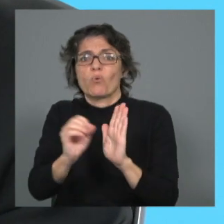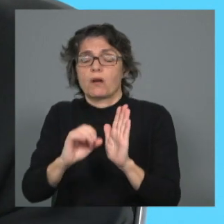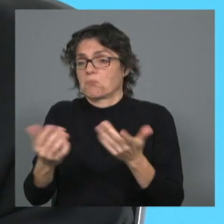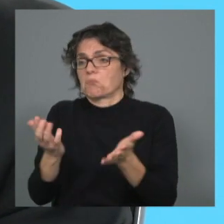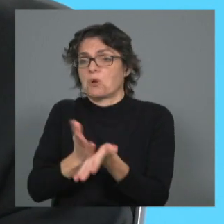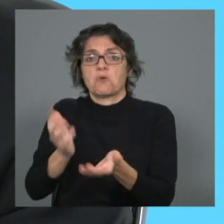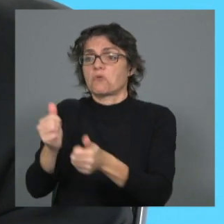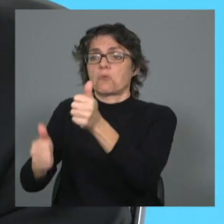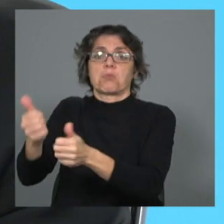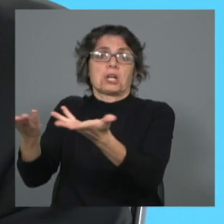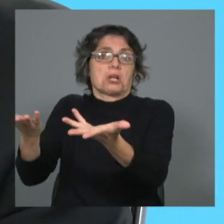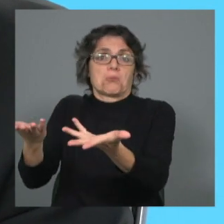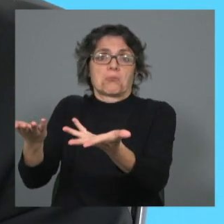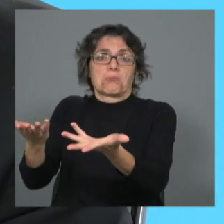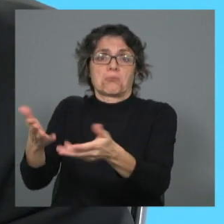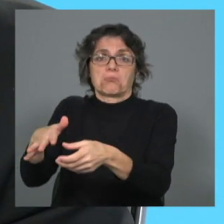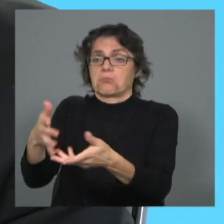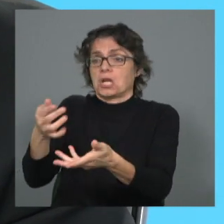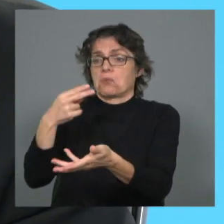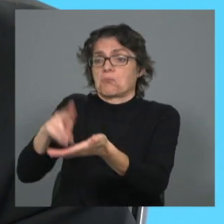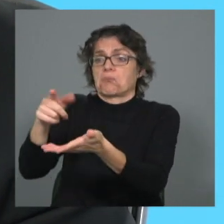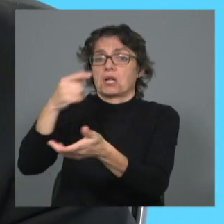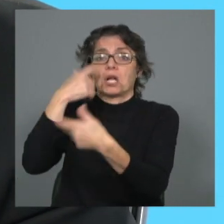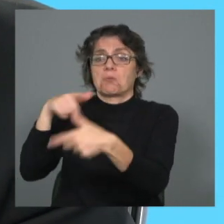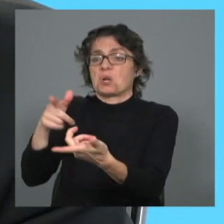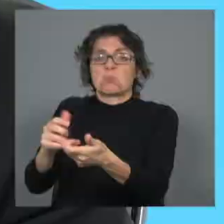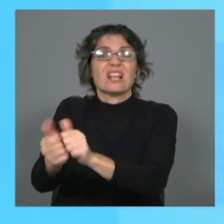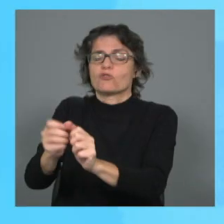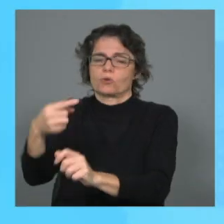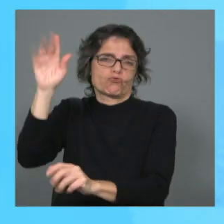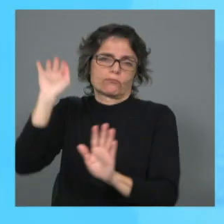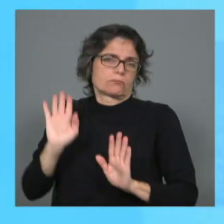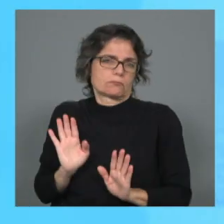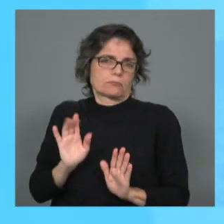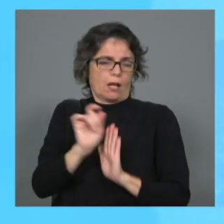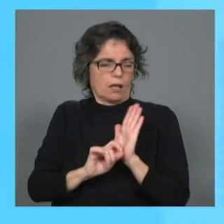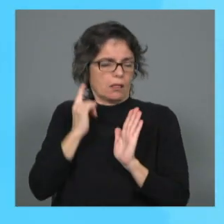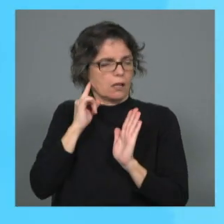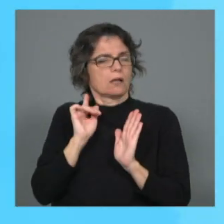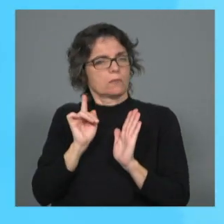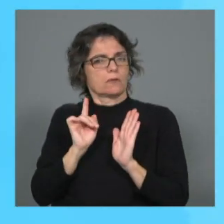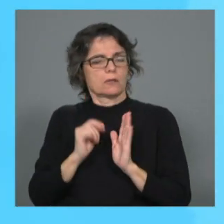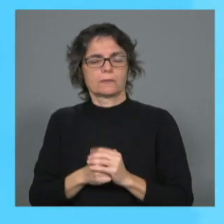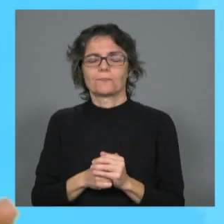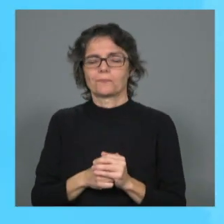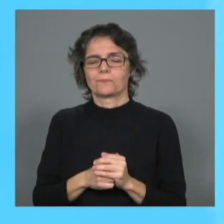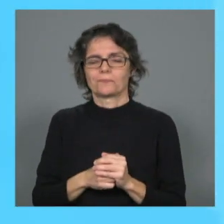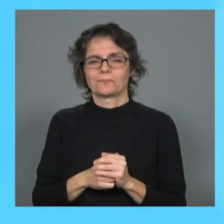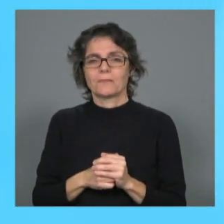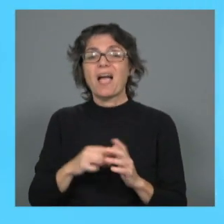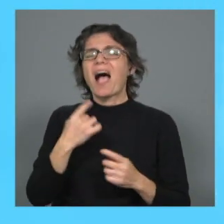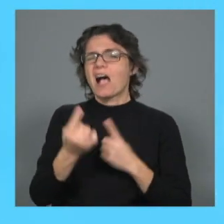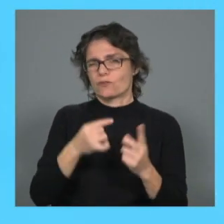somente, é uma realidade humana que não é desporto, não é? Mas temos dificuldade às vezes de vislumbrar, digamos,